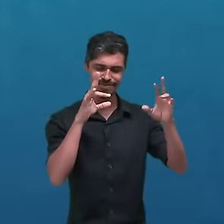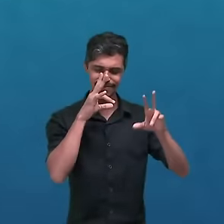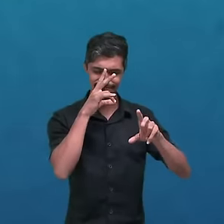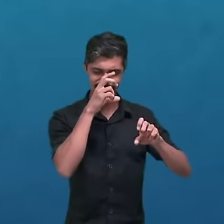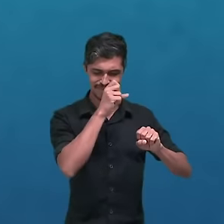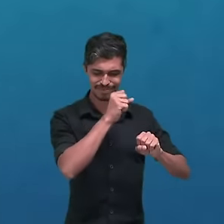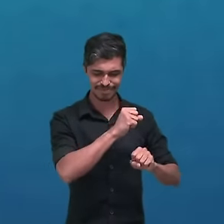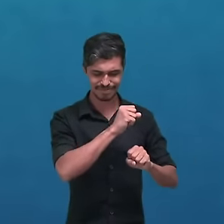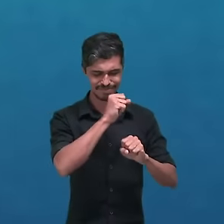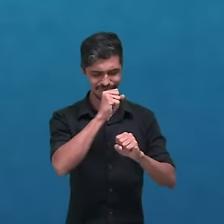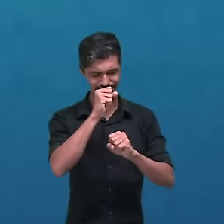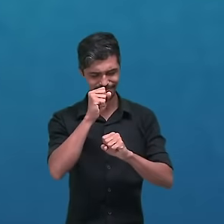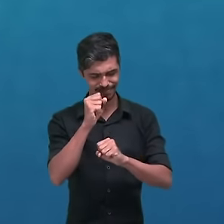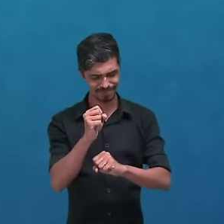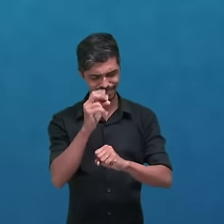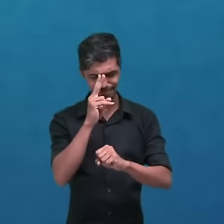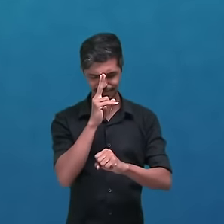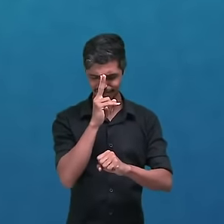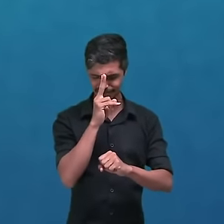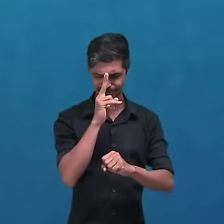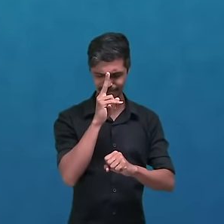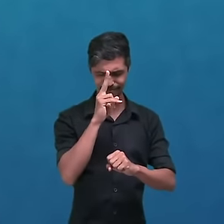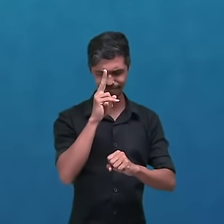a força.